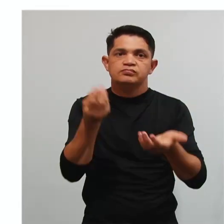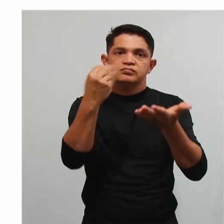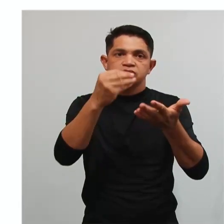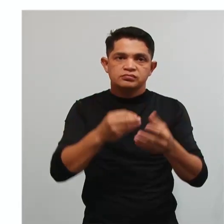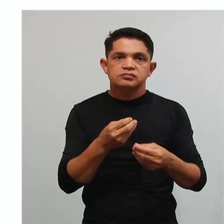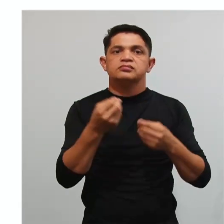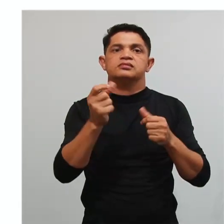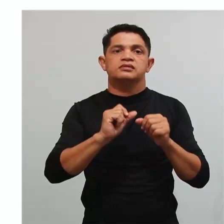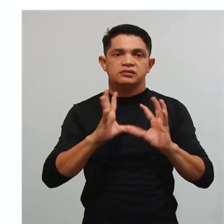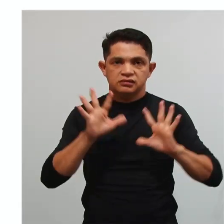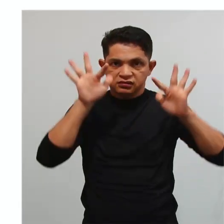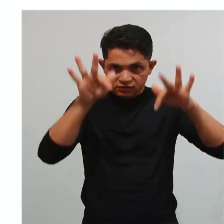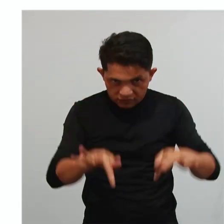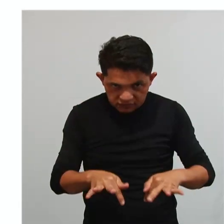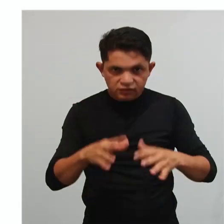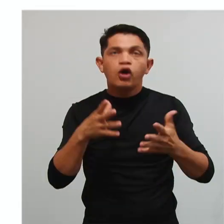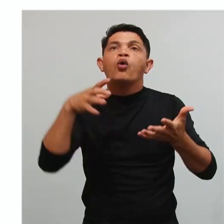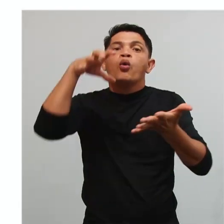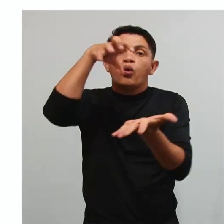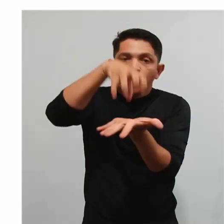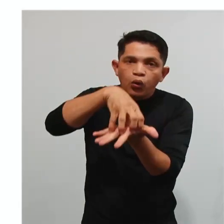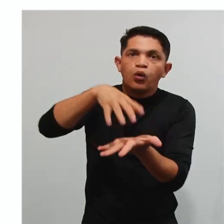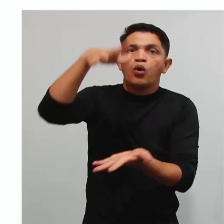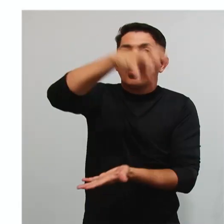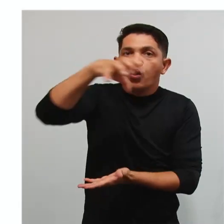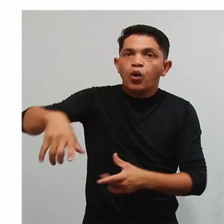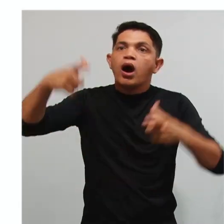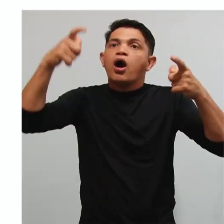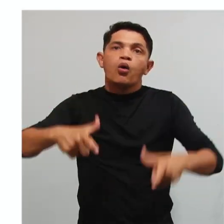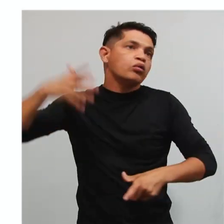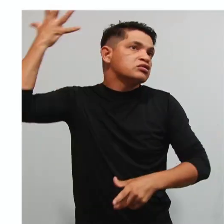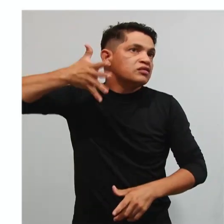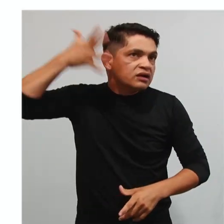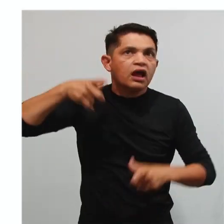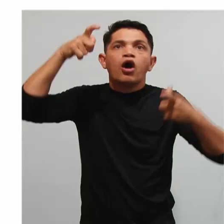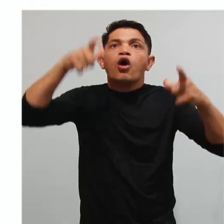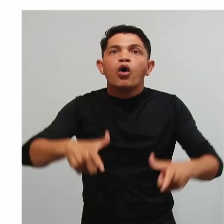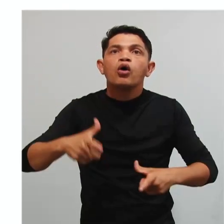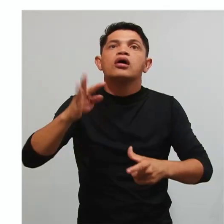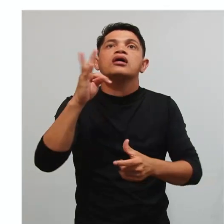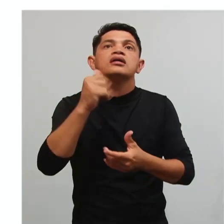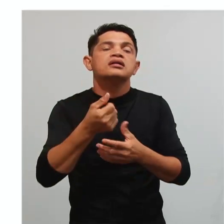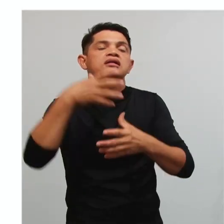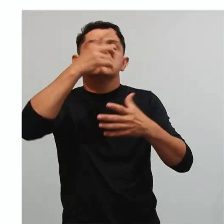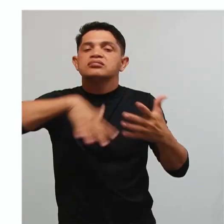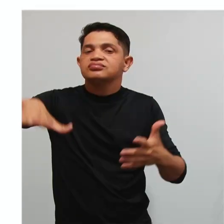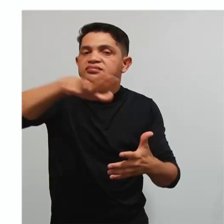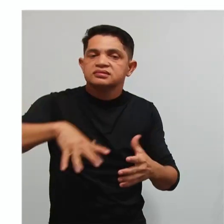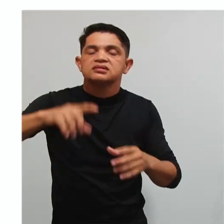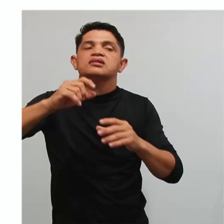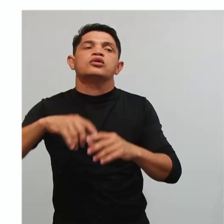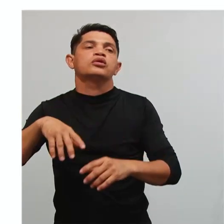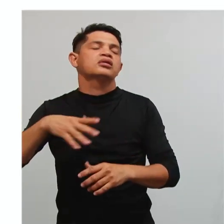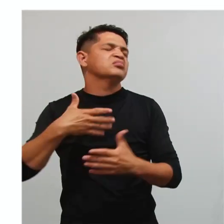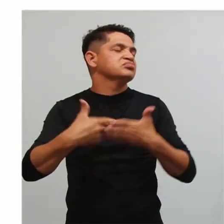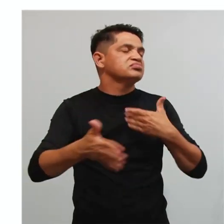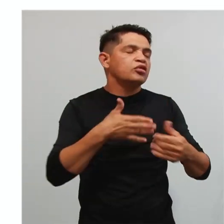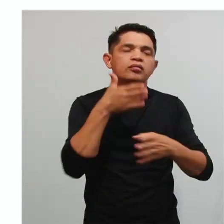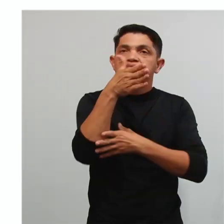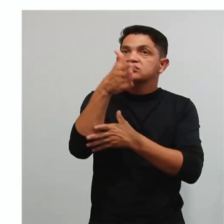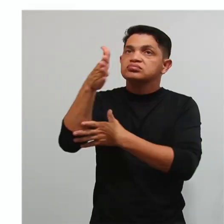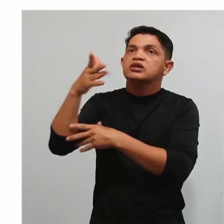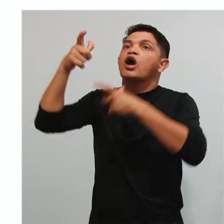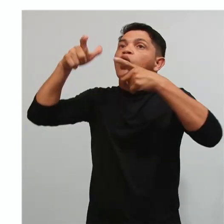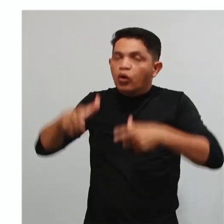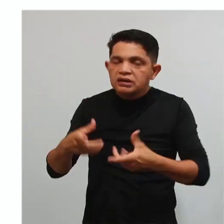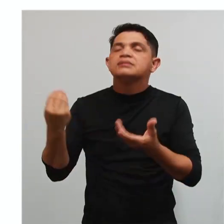está reunido aqui? O setor de compras, o setor do RH, os funcionários, né? A presença dos